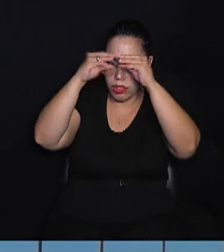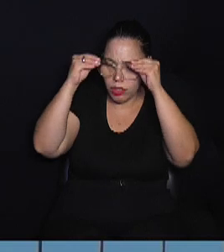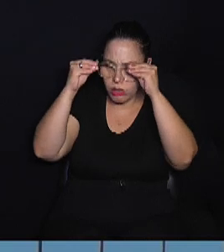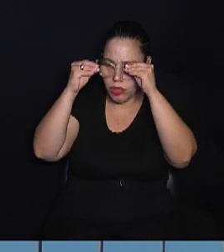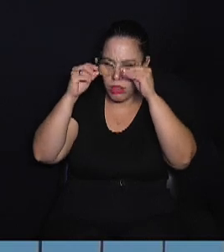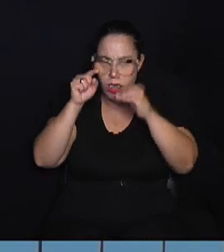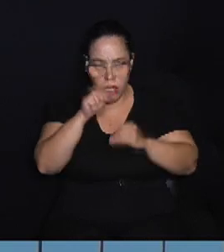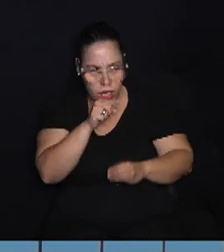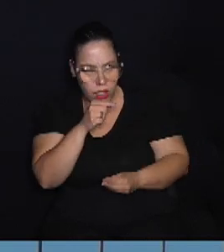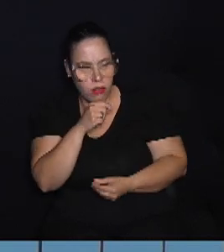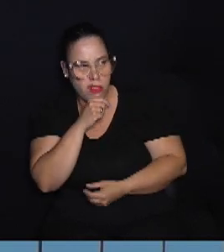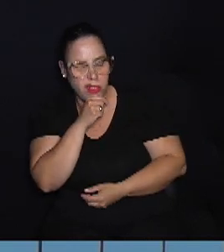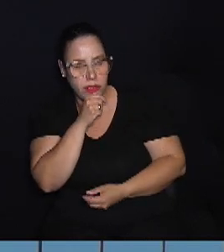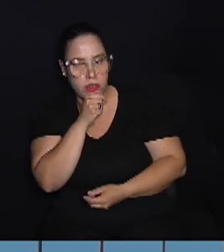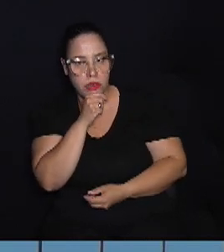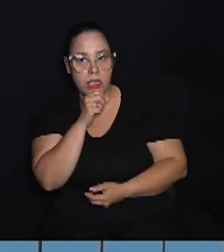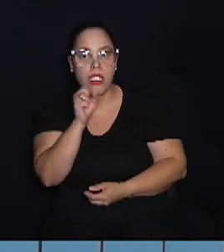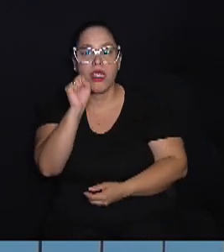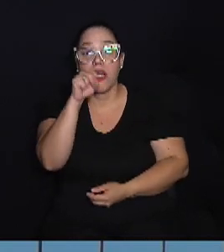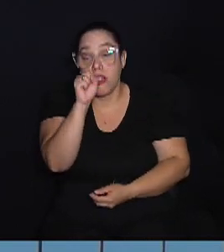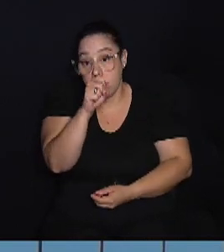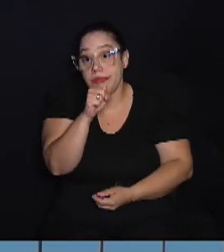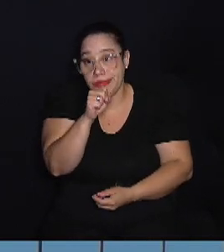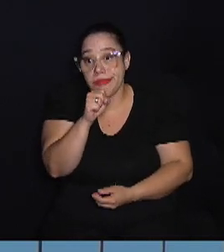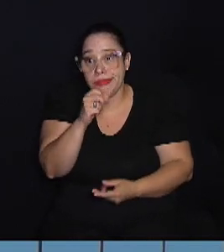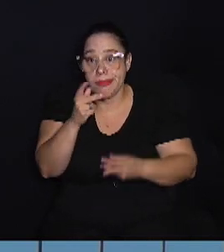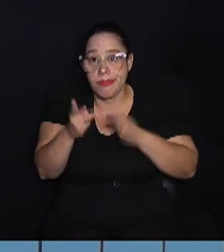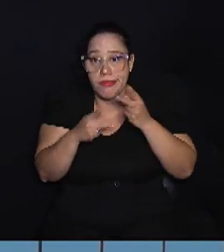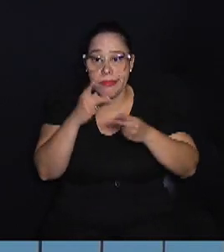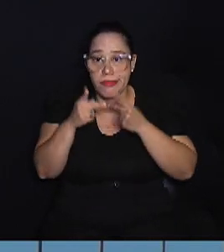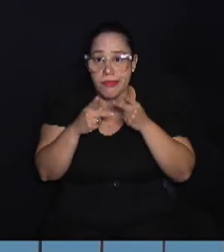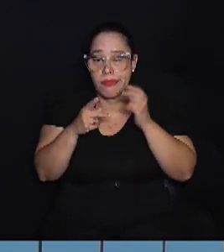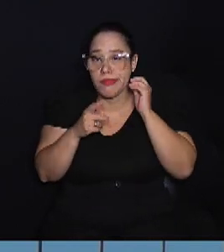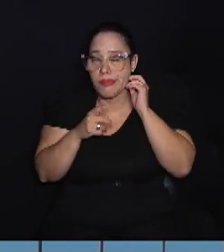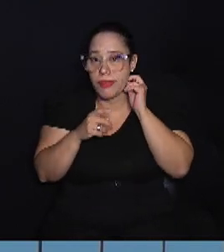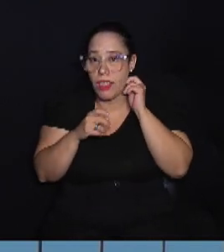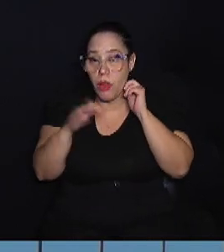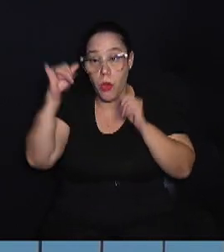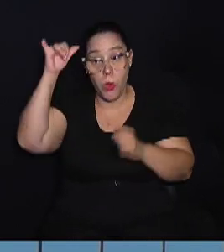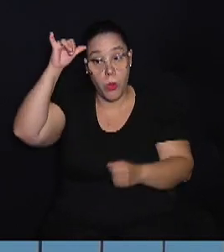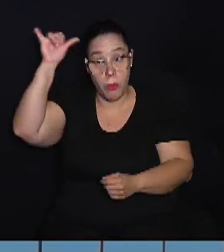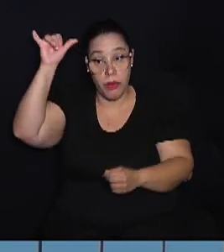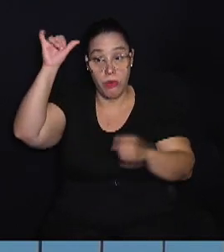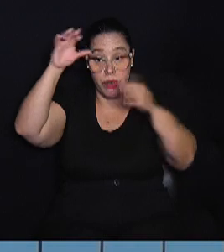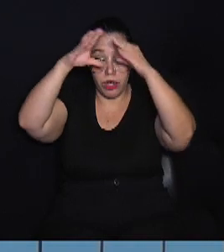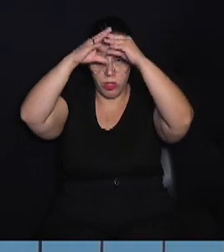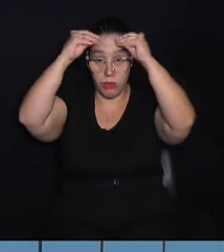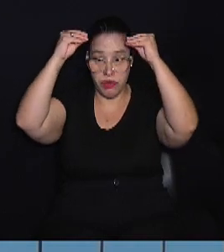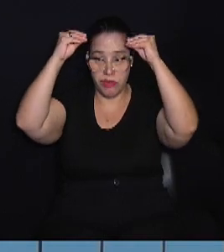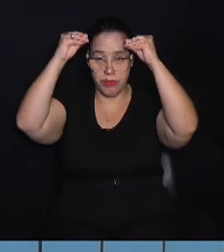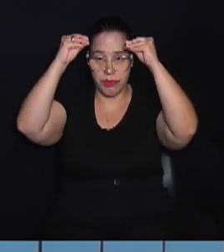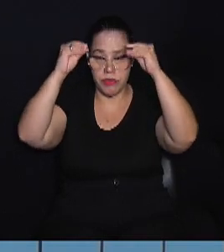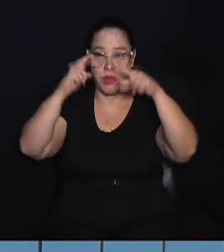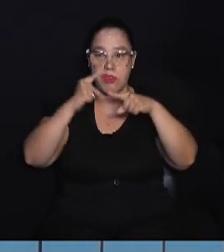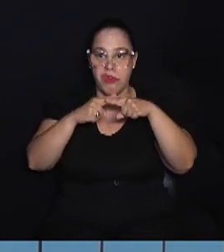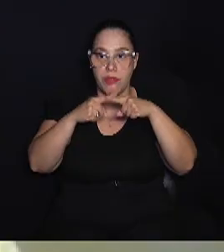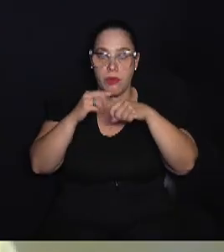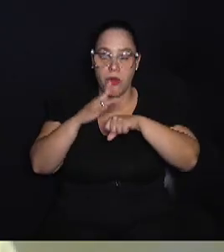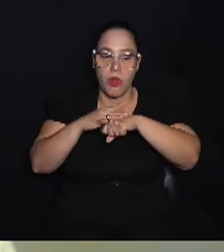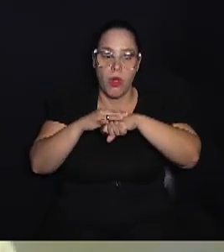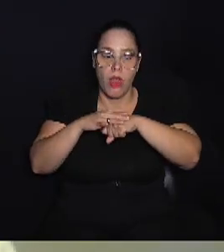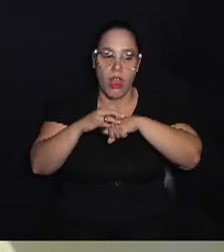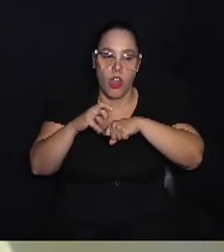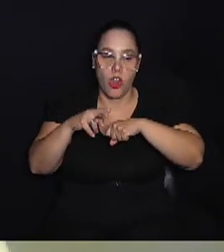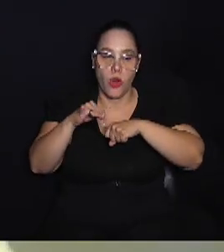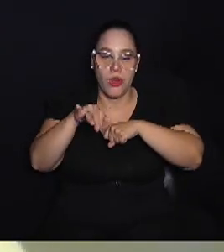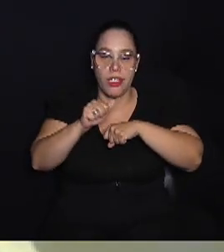então. Sim, por isso que a gente diz que a ortomolecular, ela previne o Alzheimer. Porque se ela é uma doença crônica,